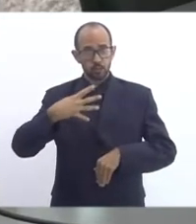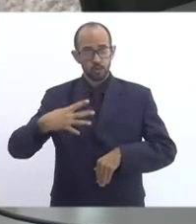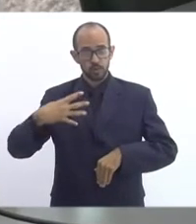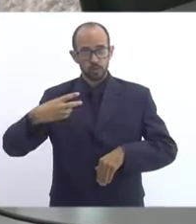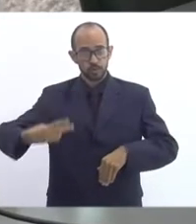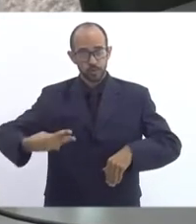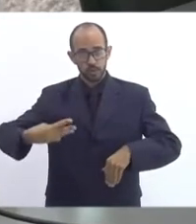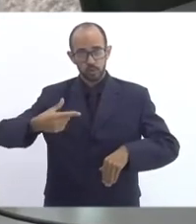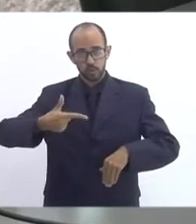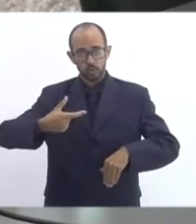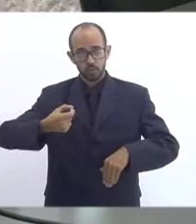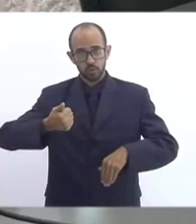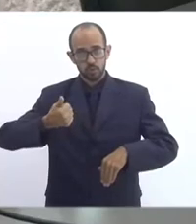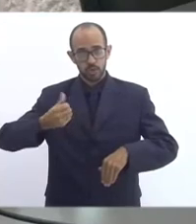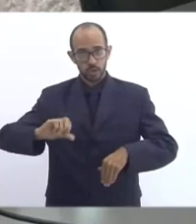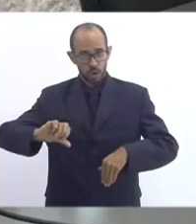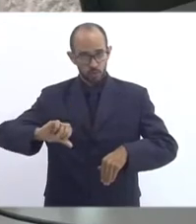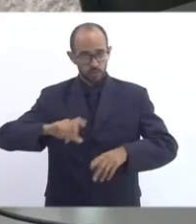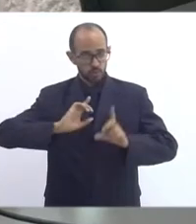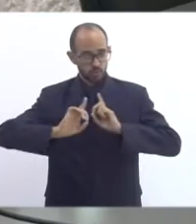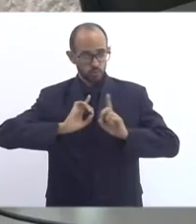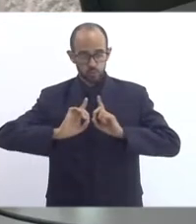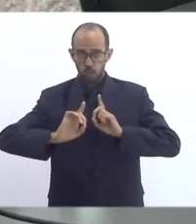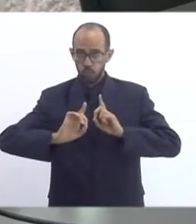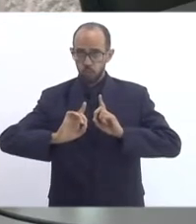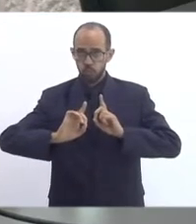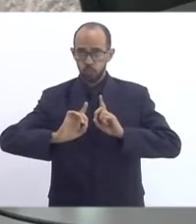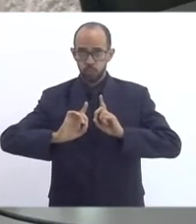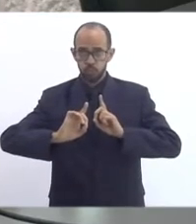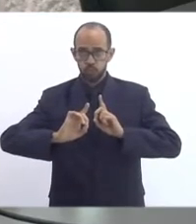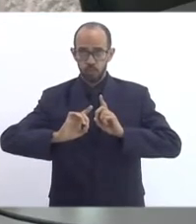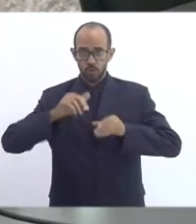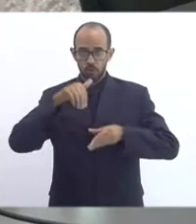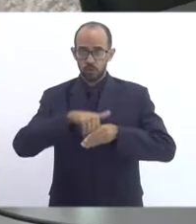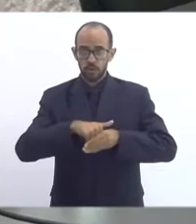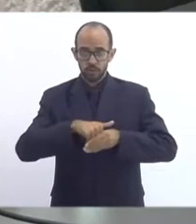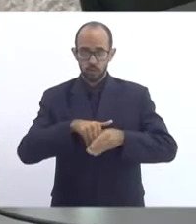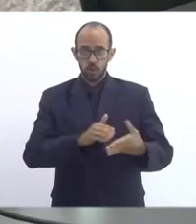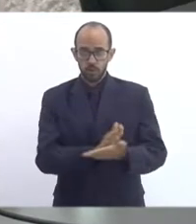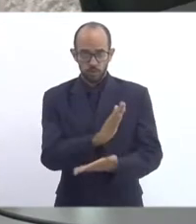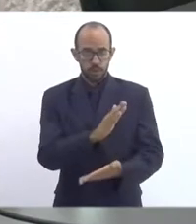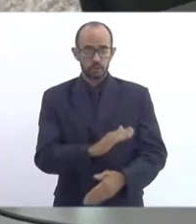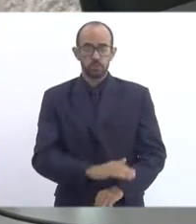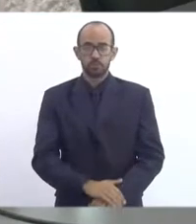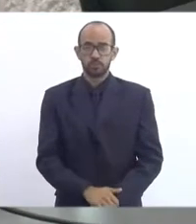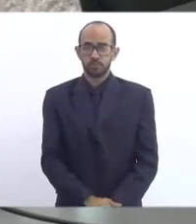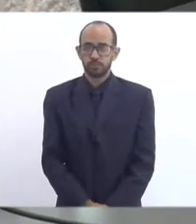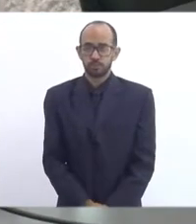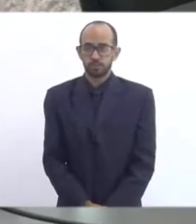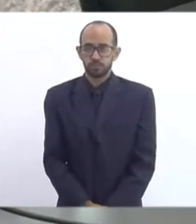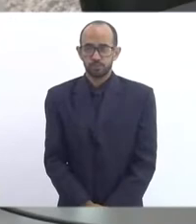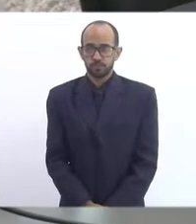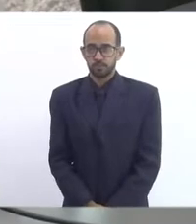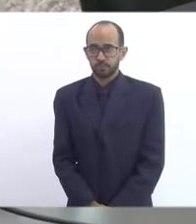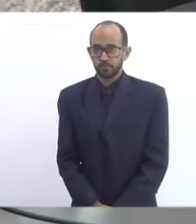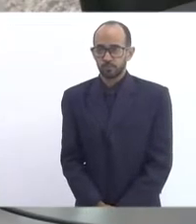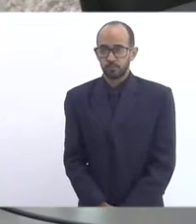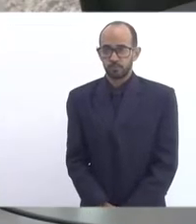1443-19. Em discussão, em votação, aprovado.